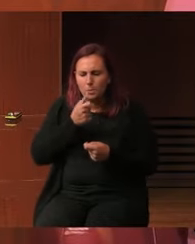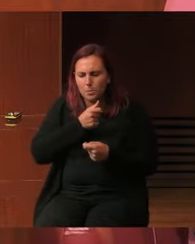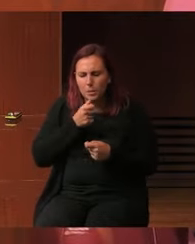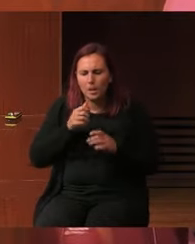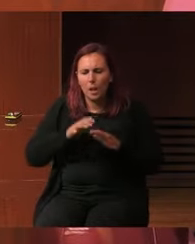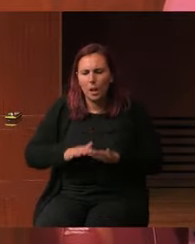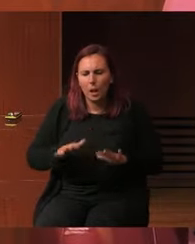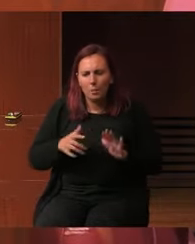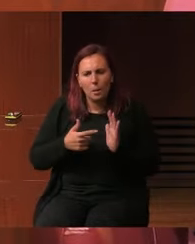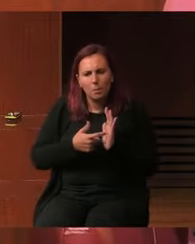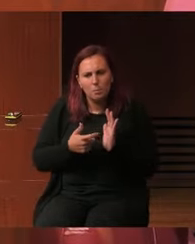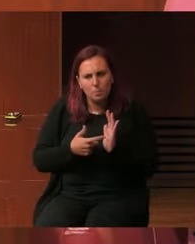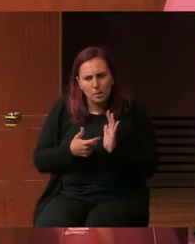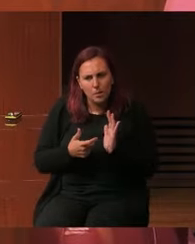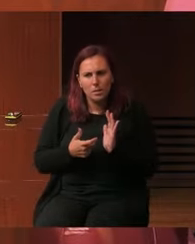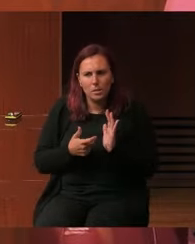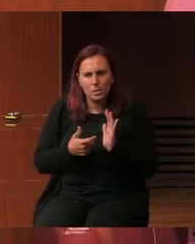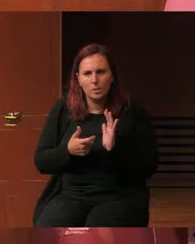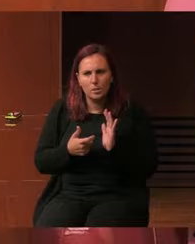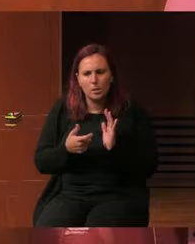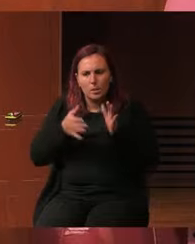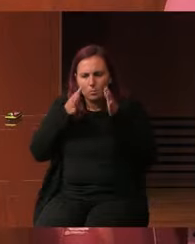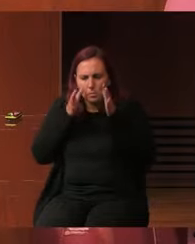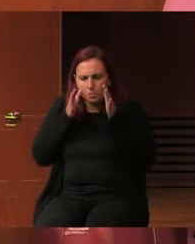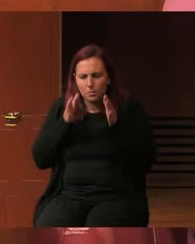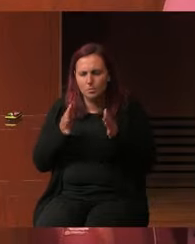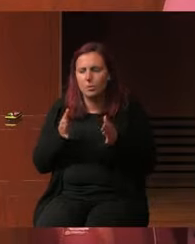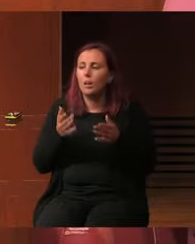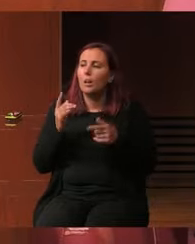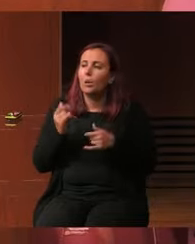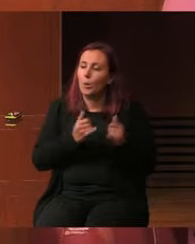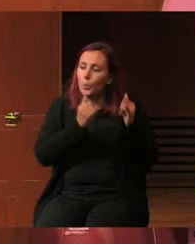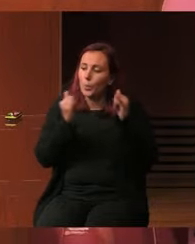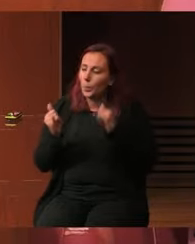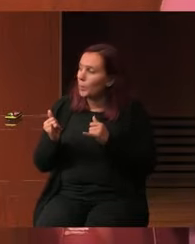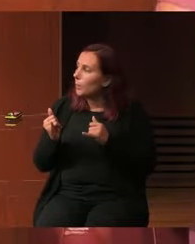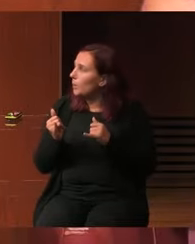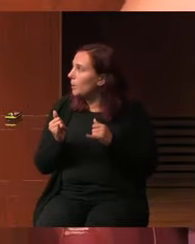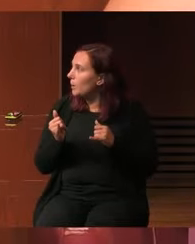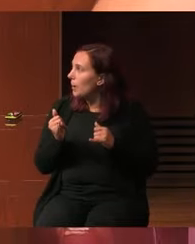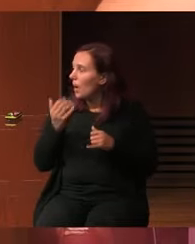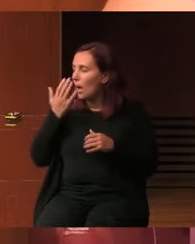nós perdemos por termos tanta atenção. E a outra, e agora esta é